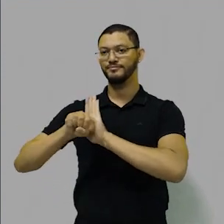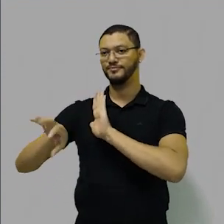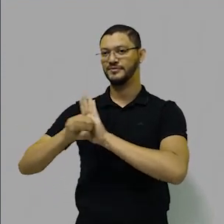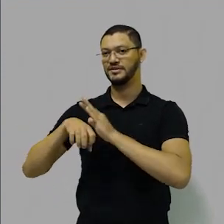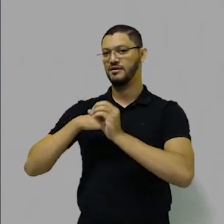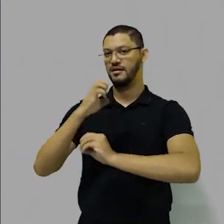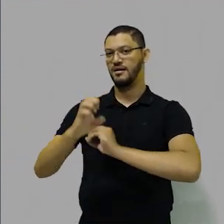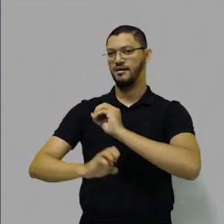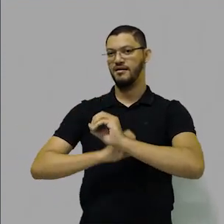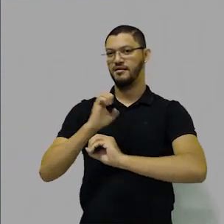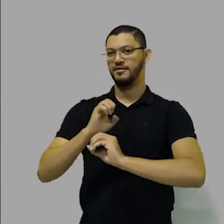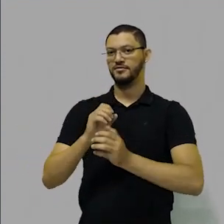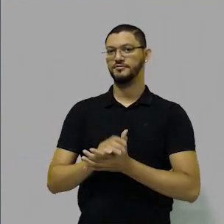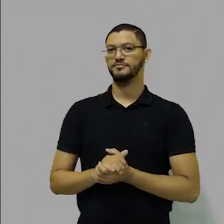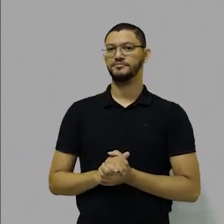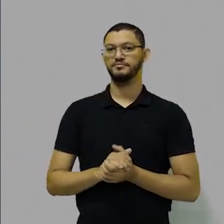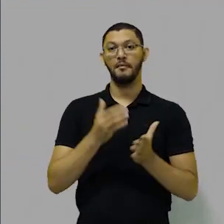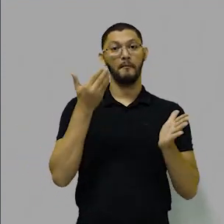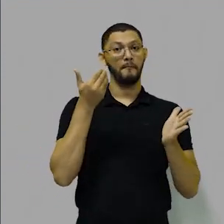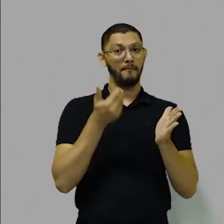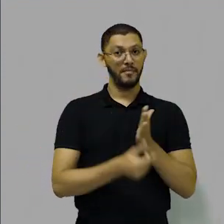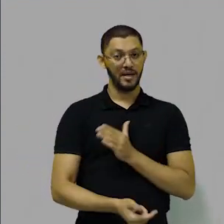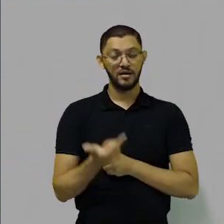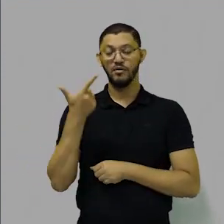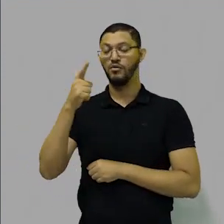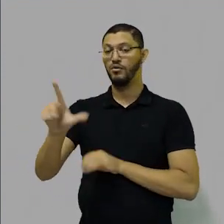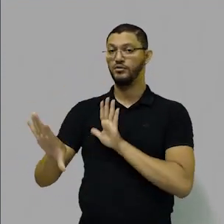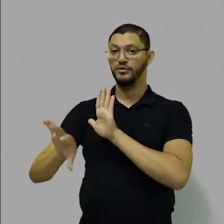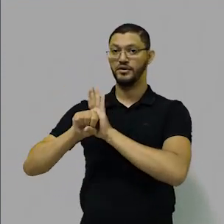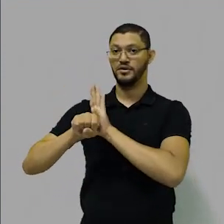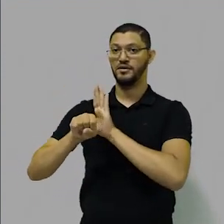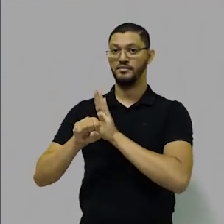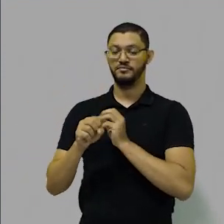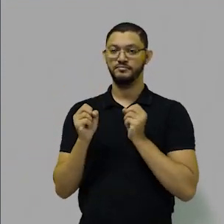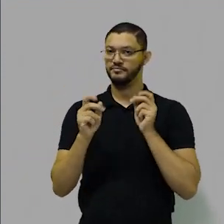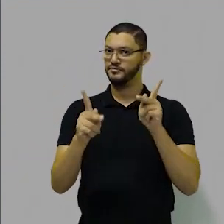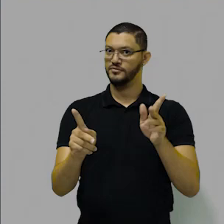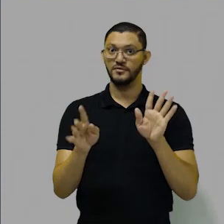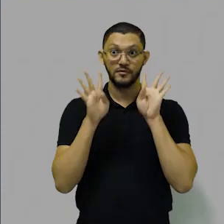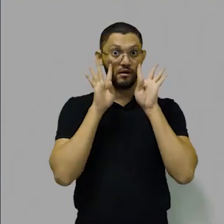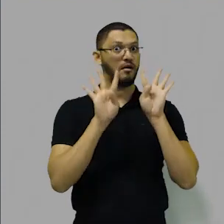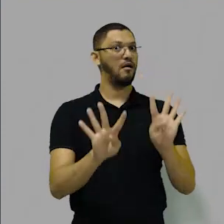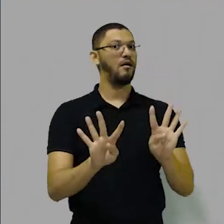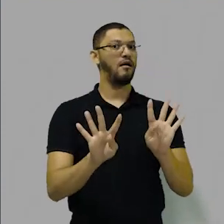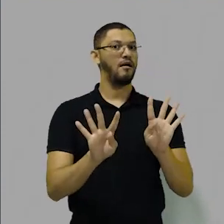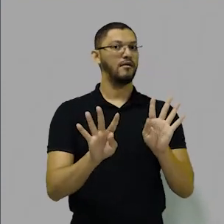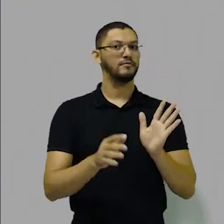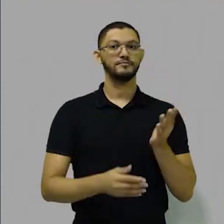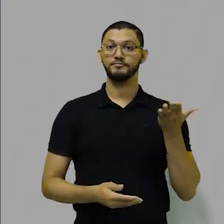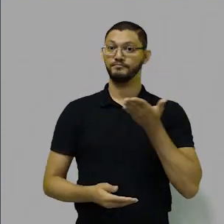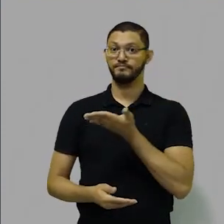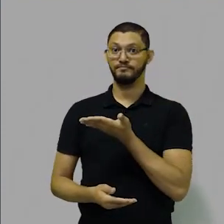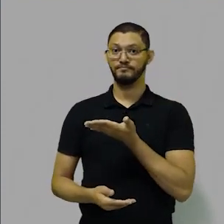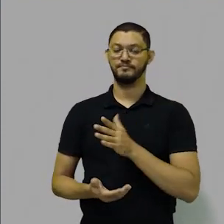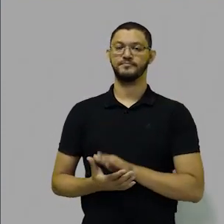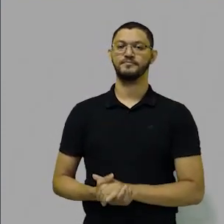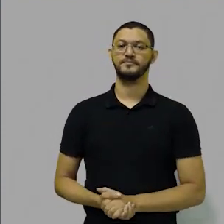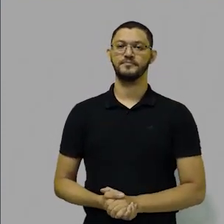ganhar elétrons. Um perde para outro ganhar. Ok? Atenção. Olha aqui na tela.